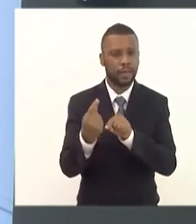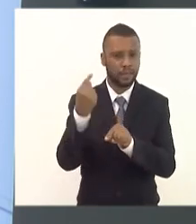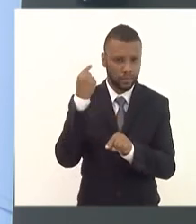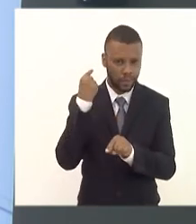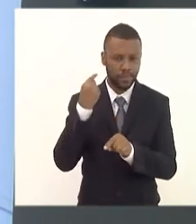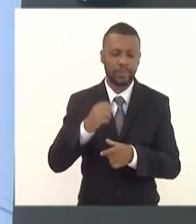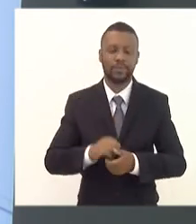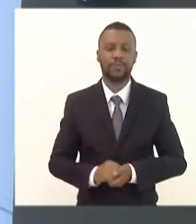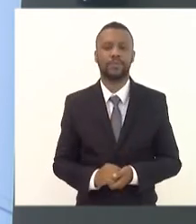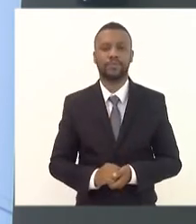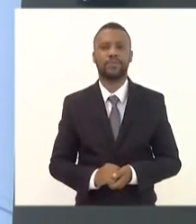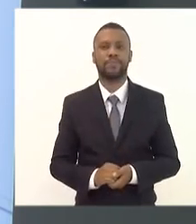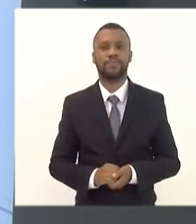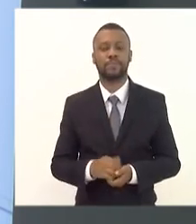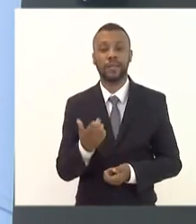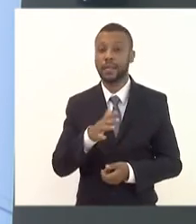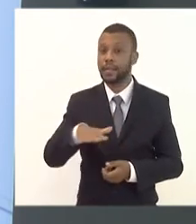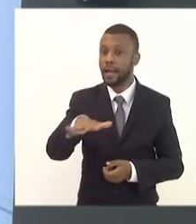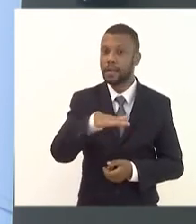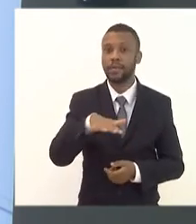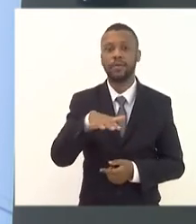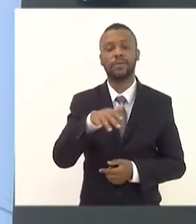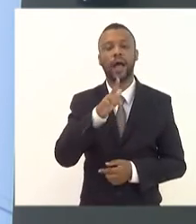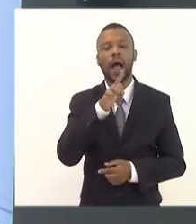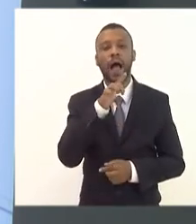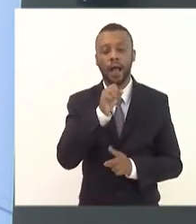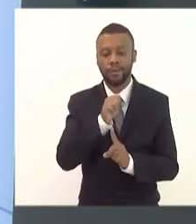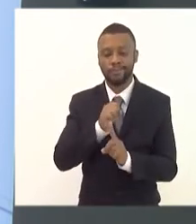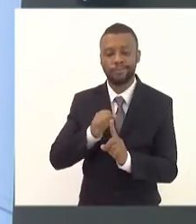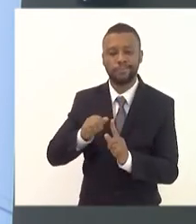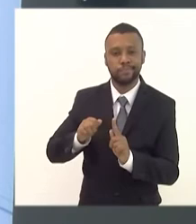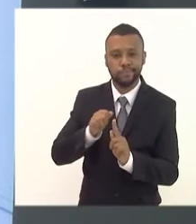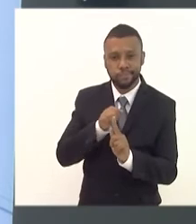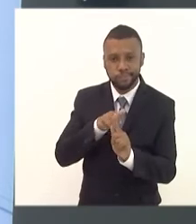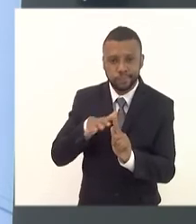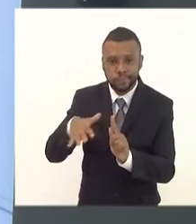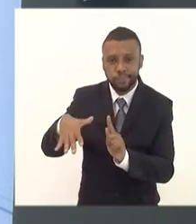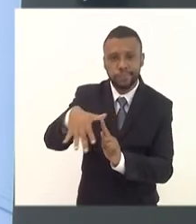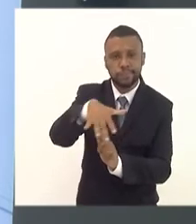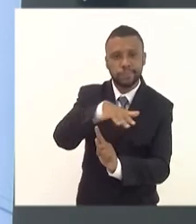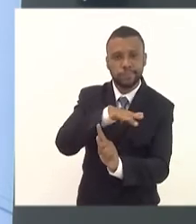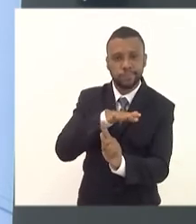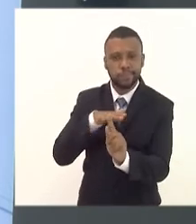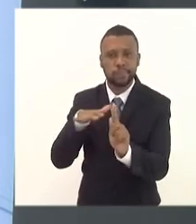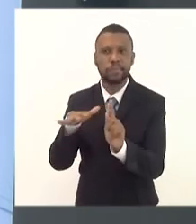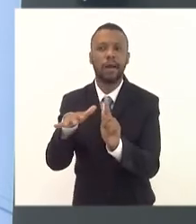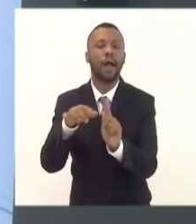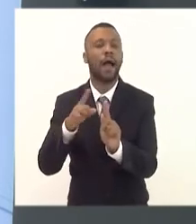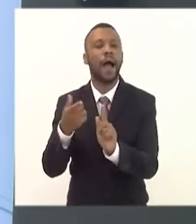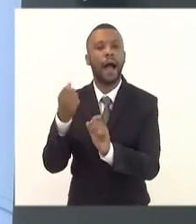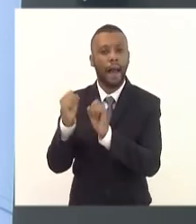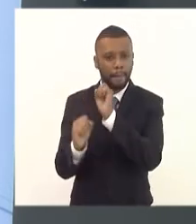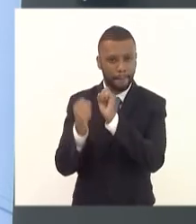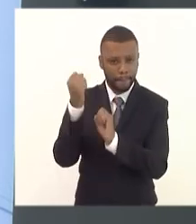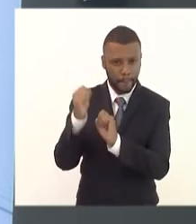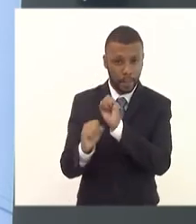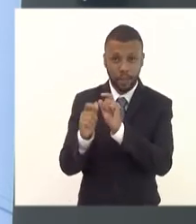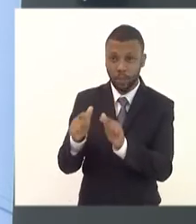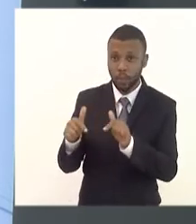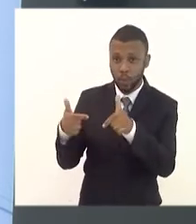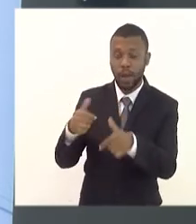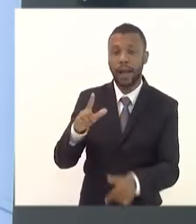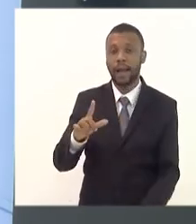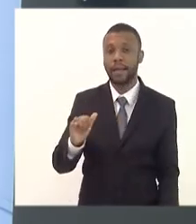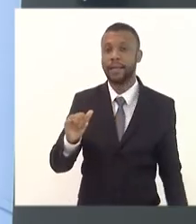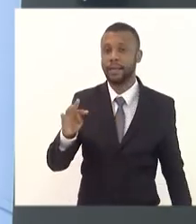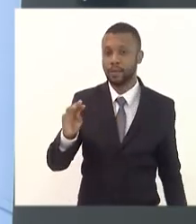região da Baía de Guanabara, né, RH5. É, a empresa que executa é a Litorânea, a verba também é